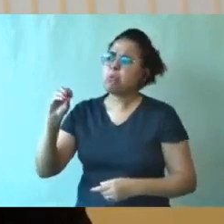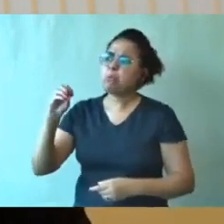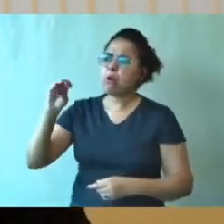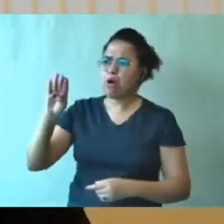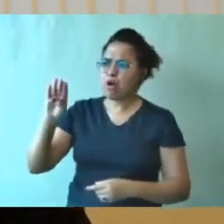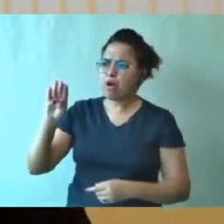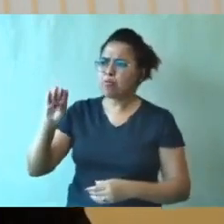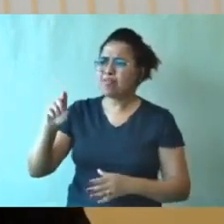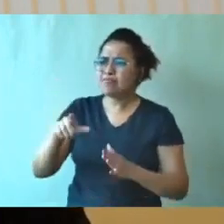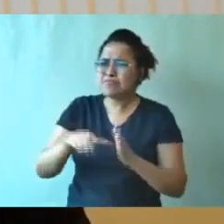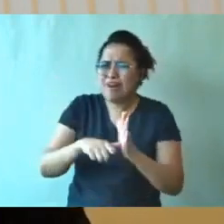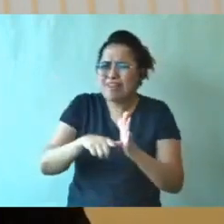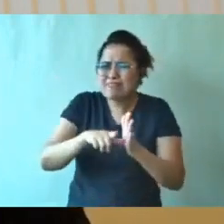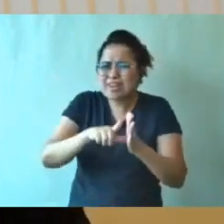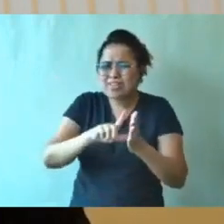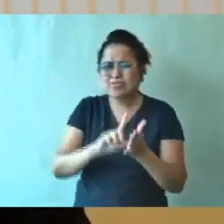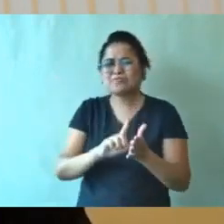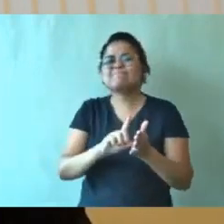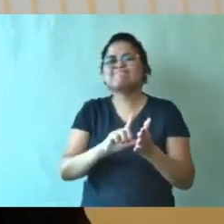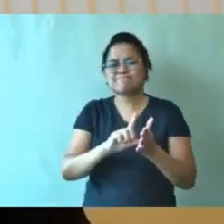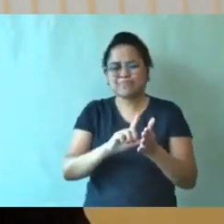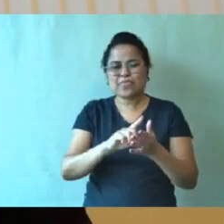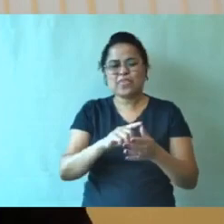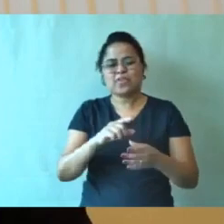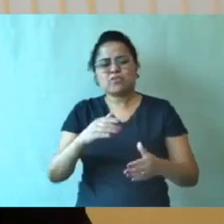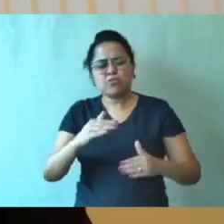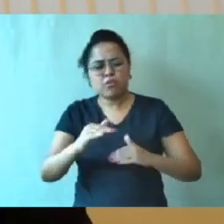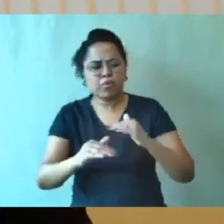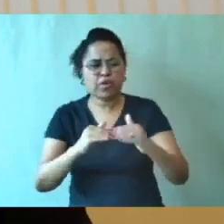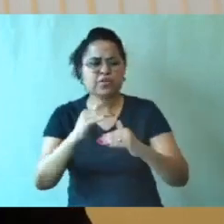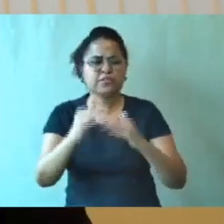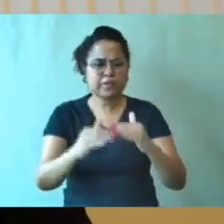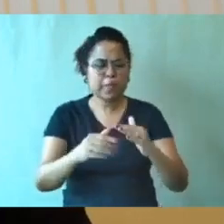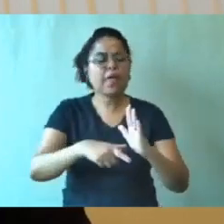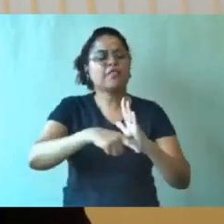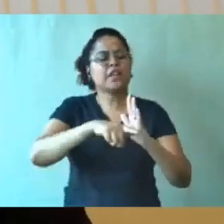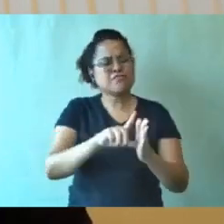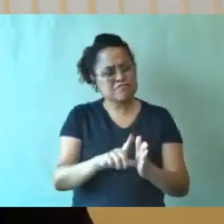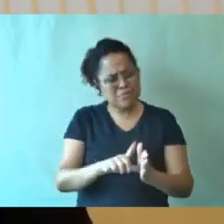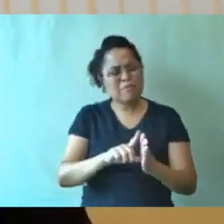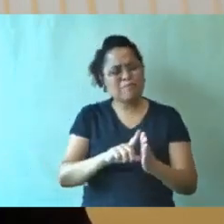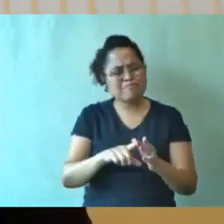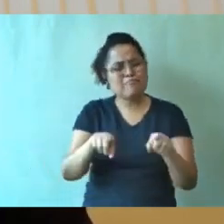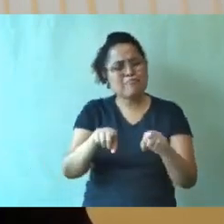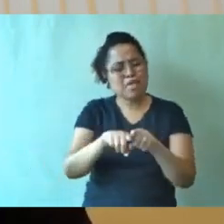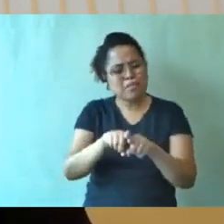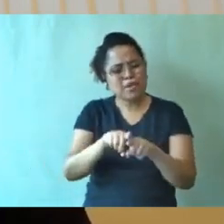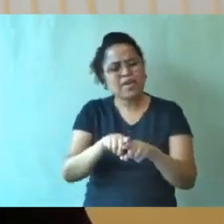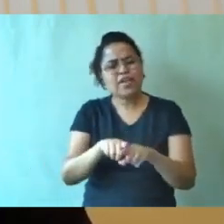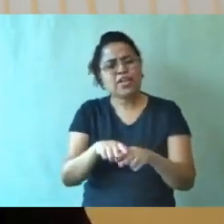como isso atrasou o processo, também atrasou o investimento na frota. Então, assim,